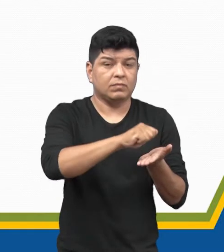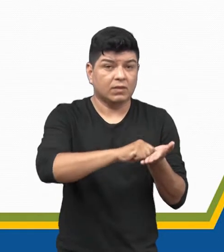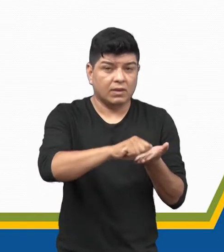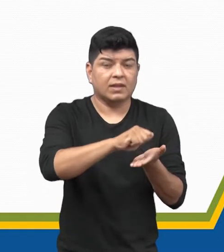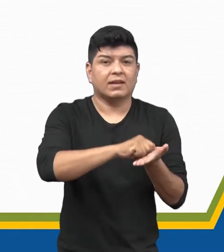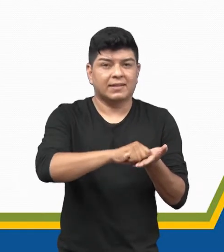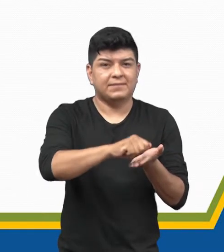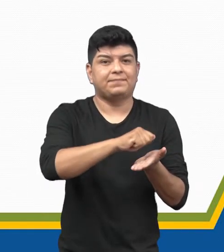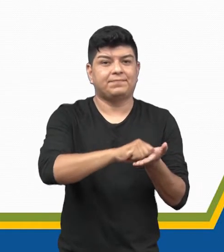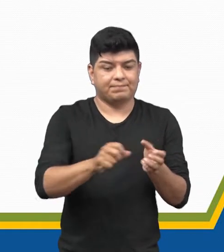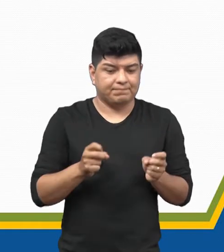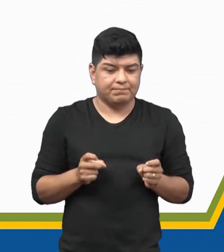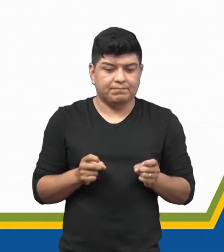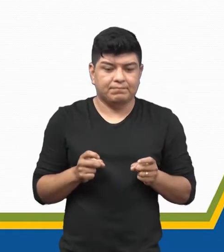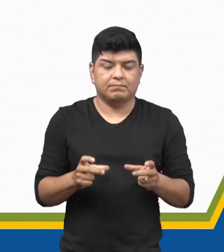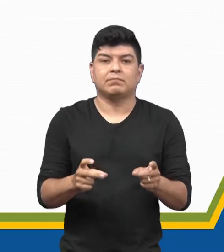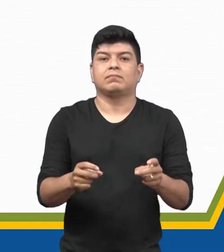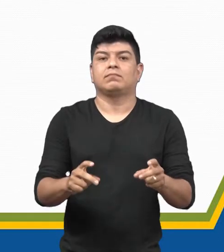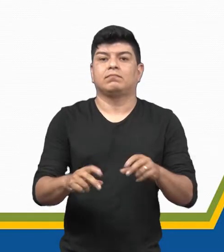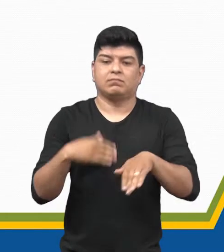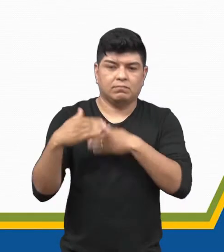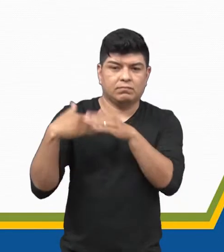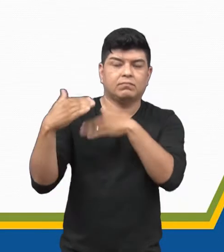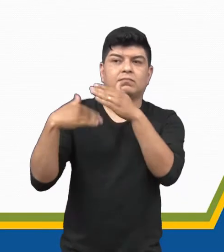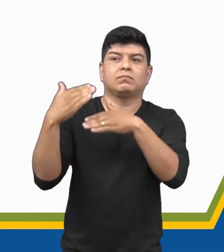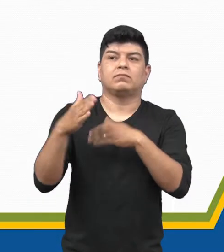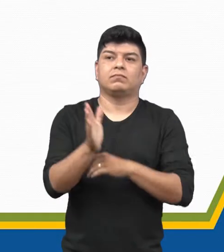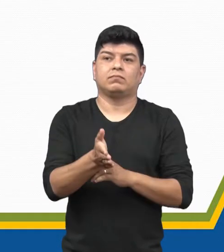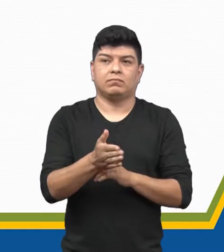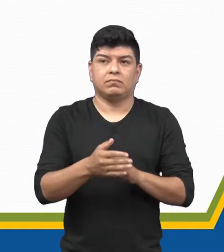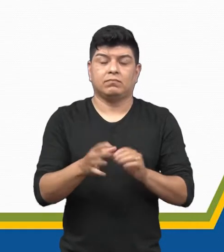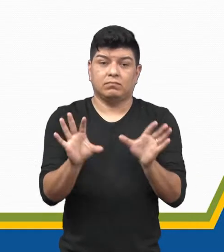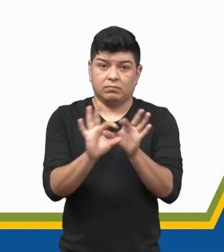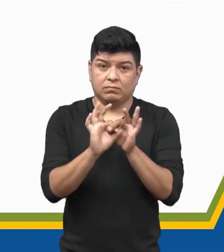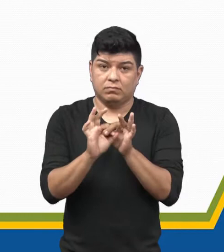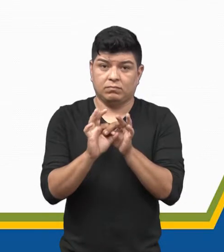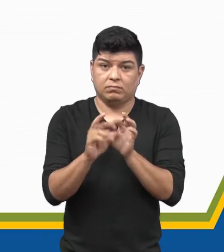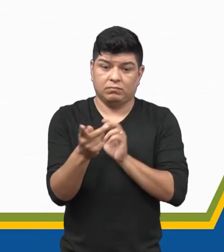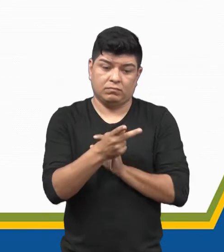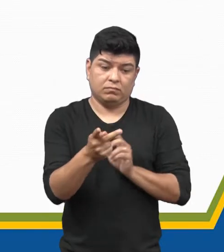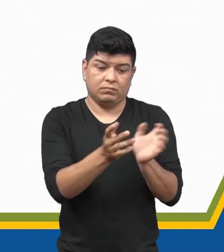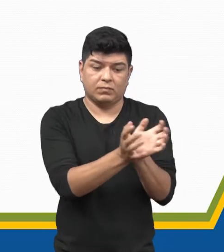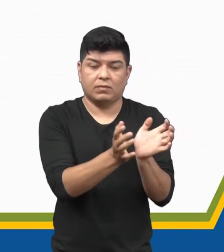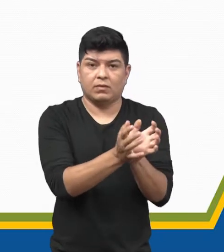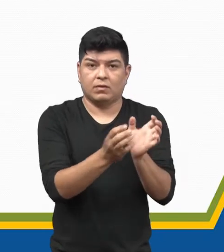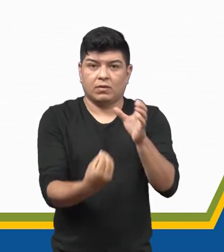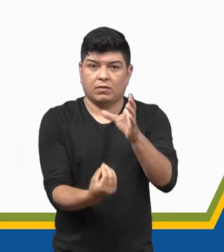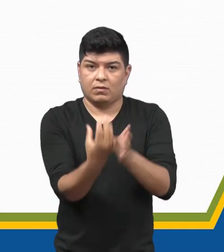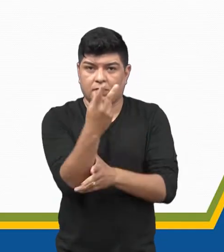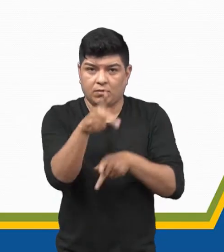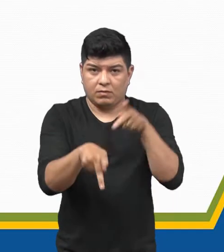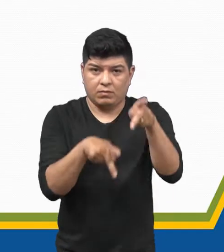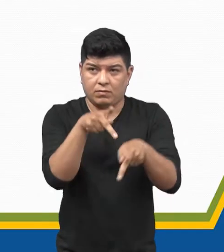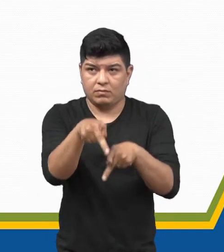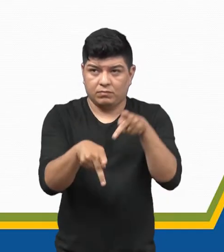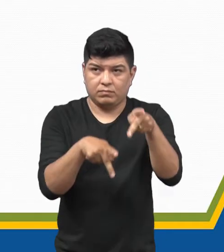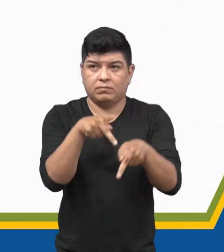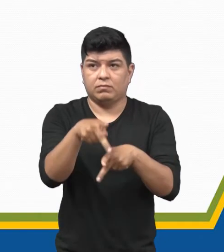já tinham um comércio bastante desenvolvido, né? Então a união desses dois povos formaram aí a